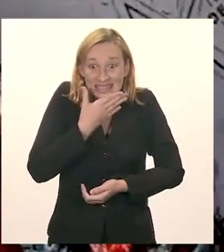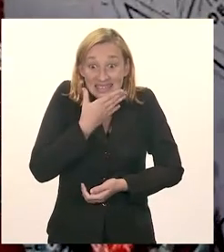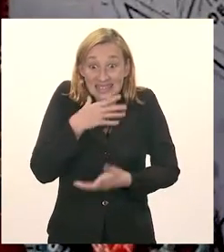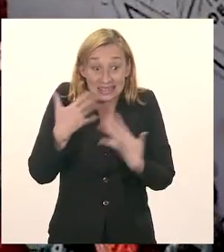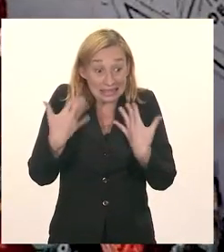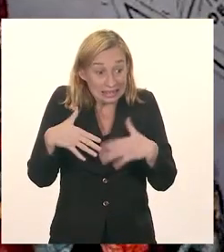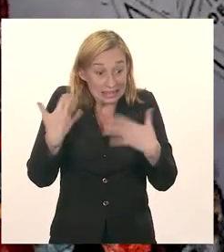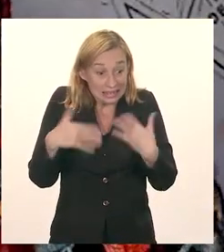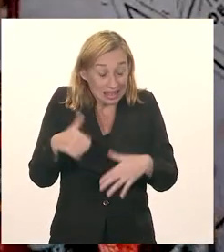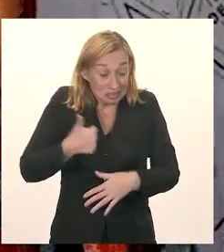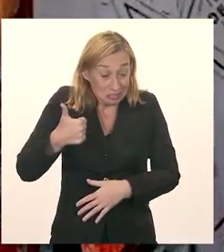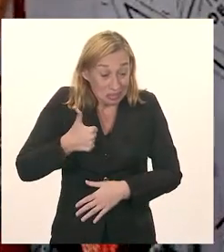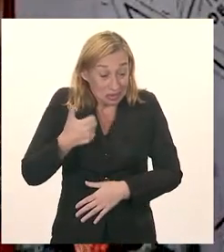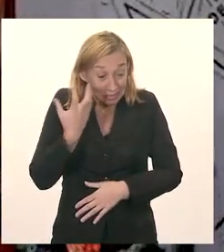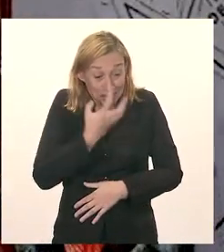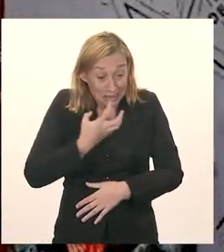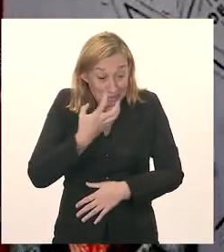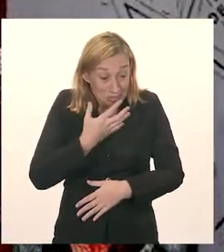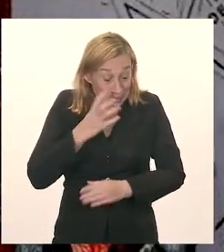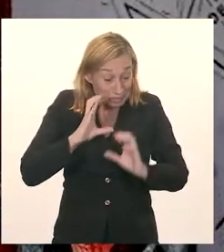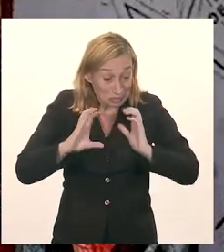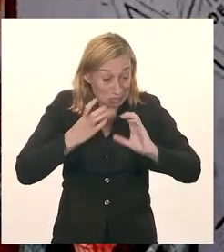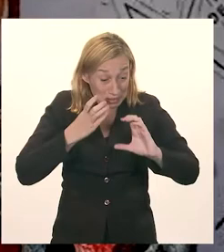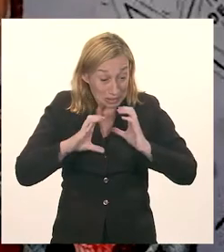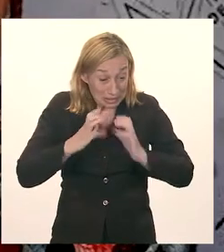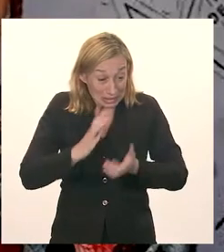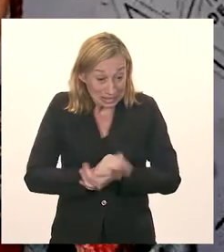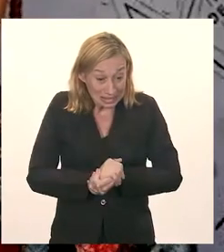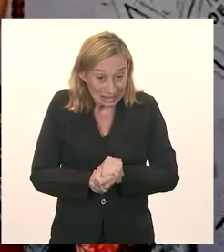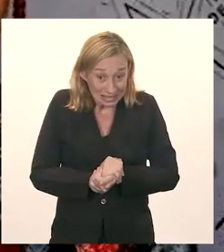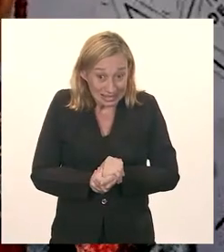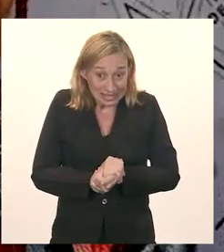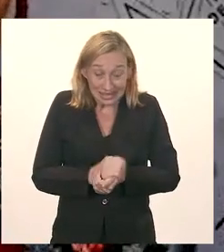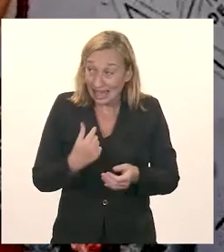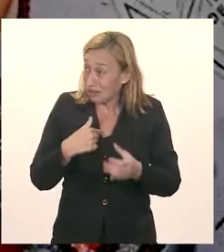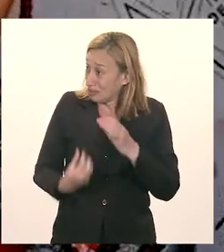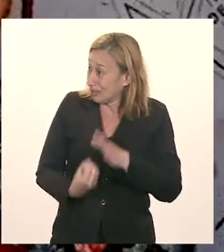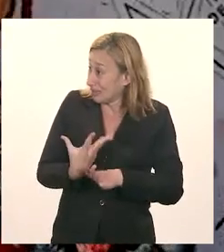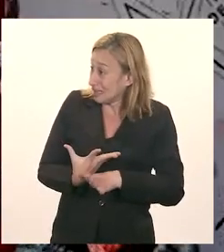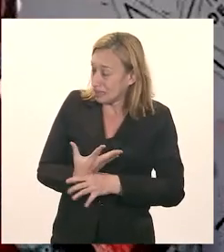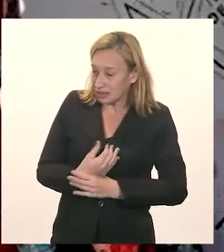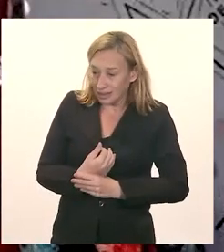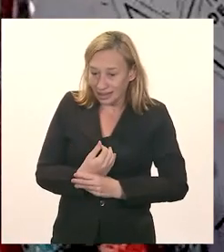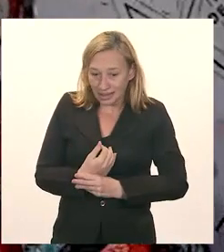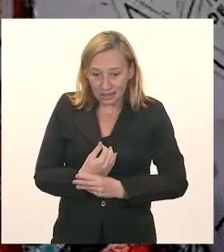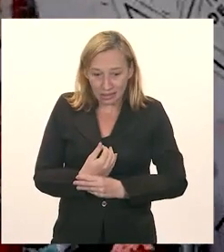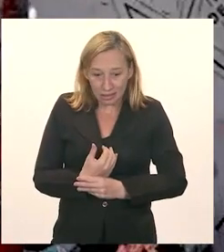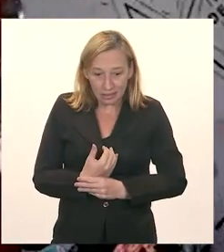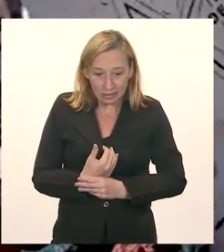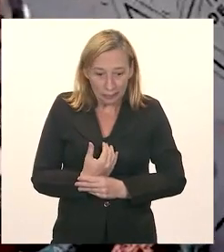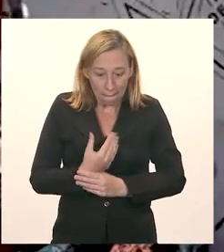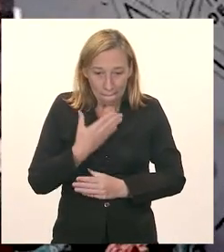Ih, gente, minha primeira música, minha primeira composição.